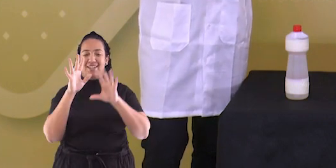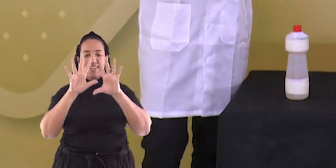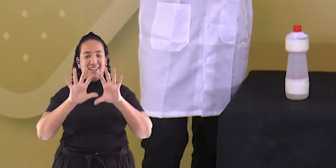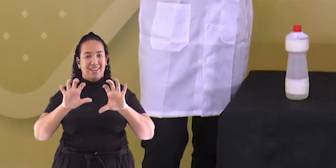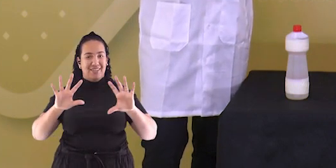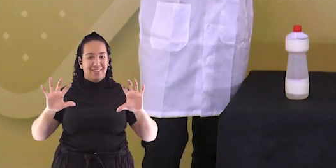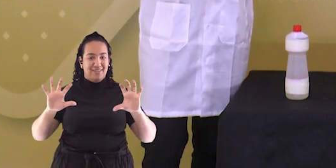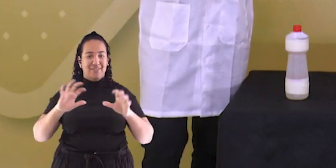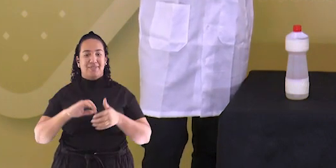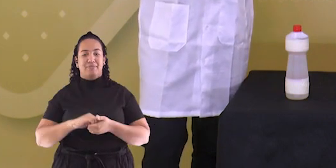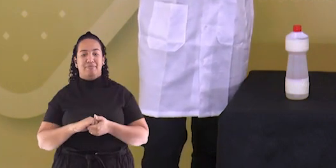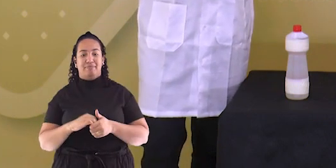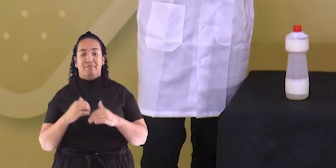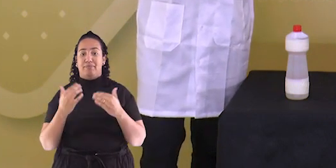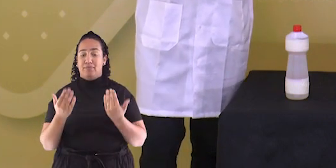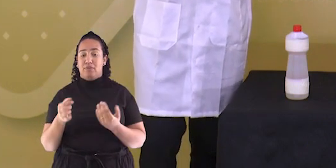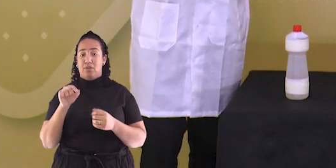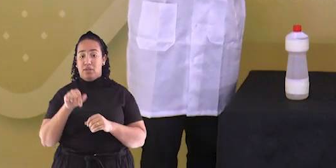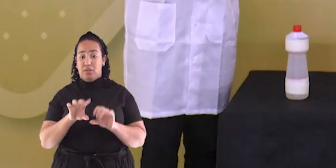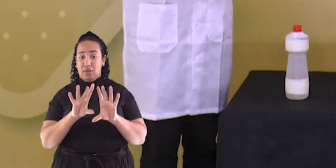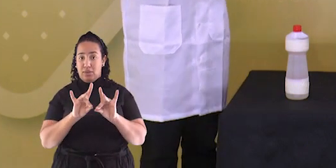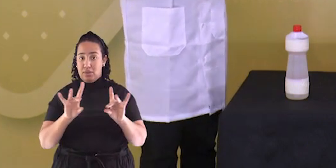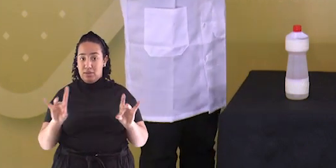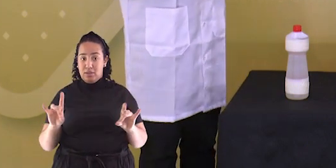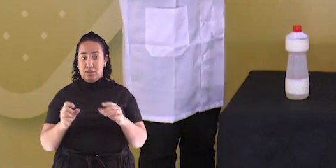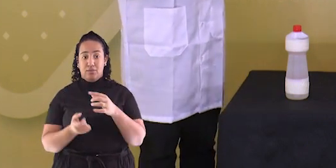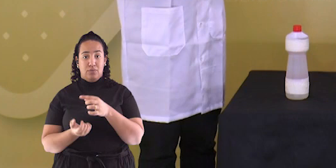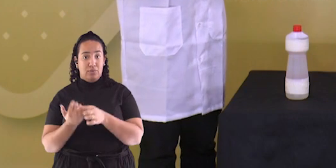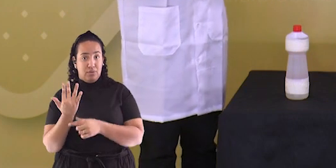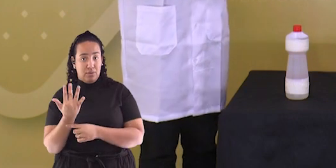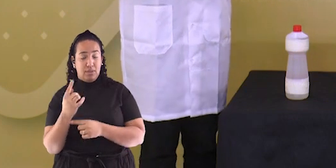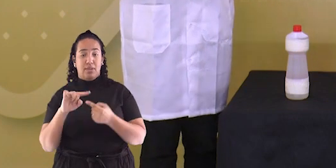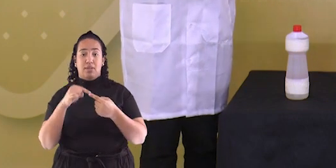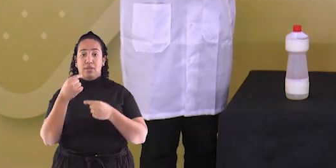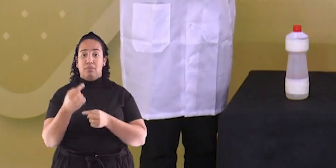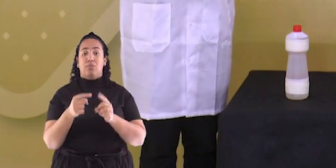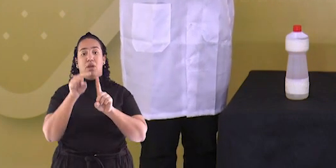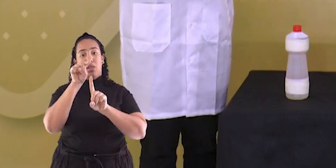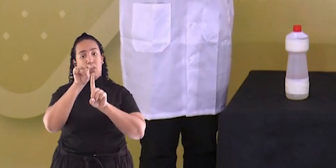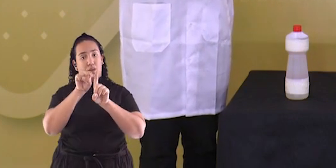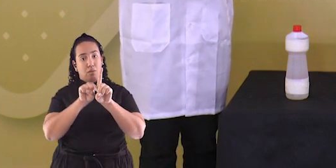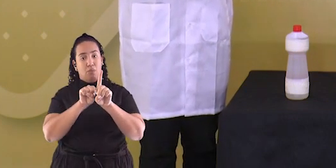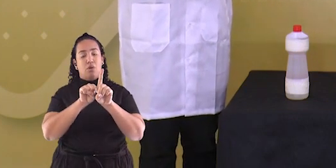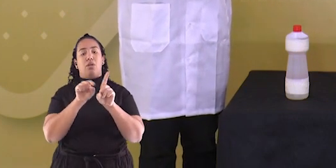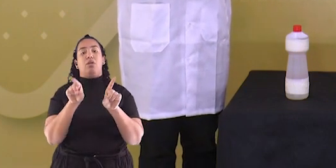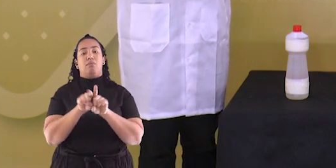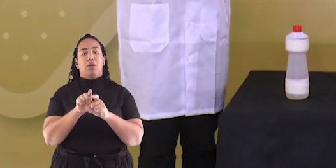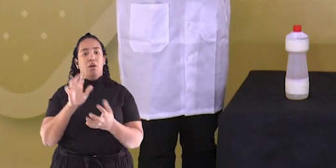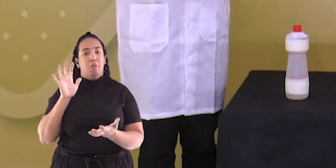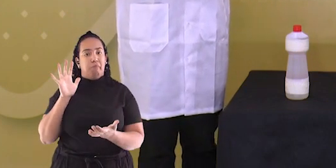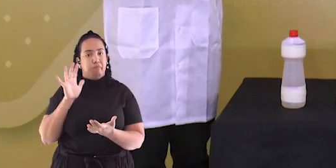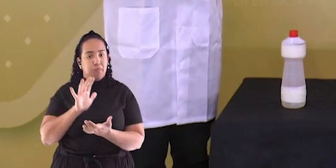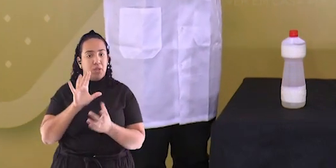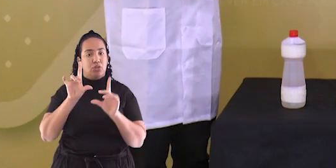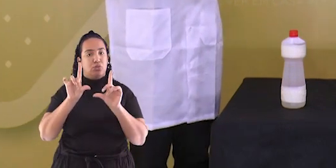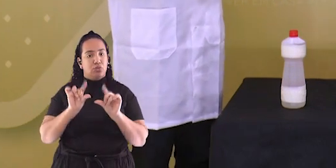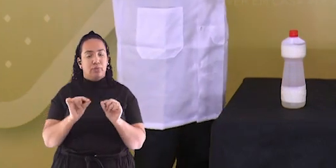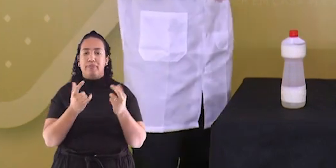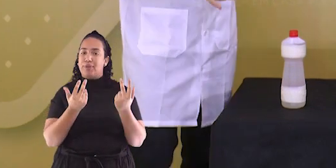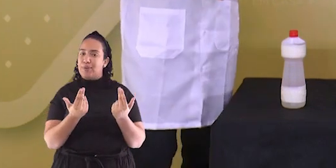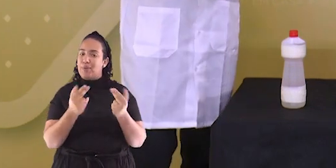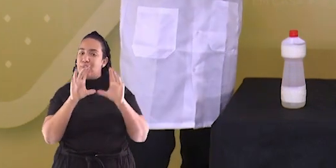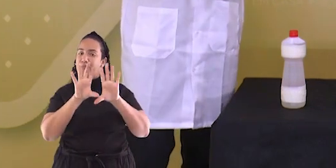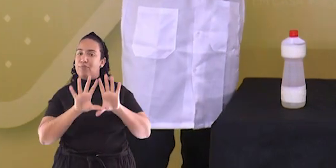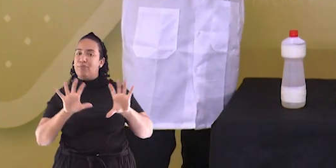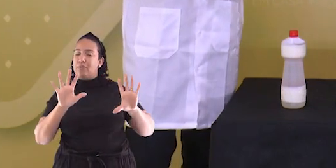A gente causou a evaporação de um líquido, depois baixamos a temperatura e a pressão, assim como acontece com as nuvens. Mas por que a gente